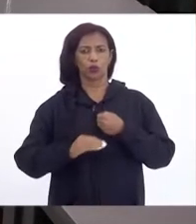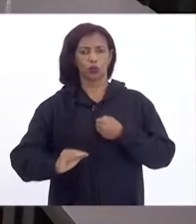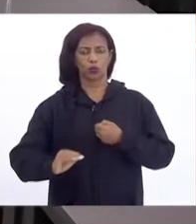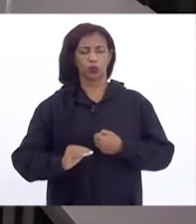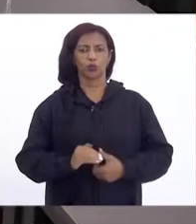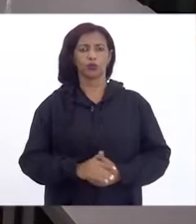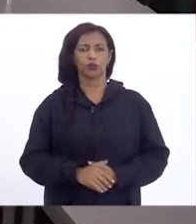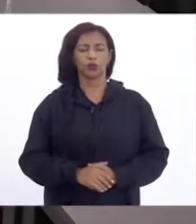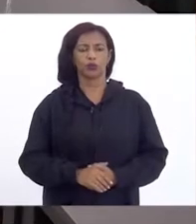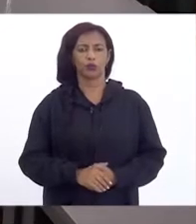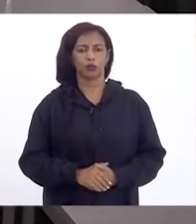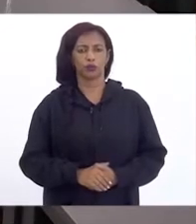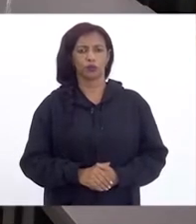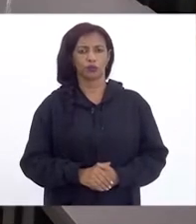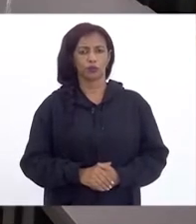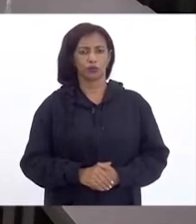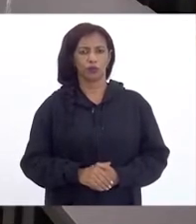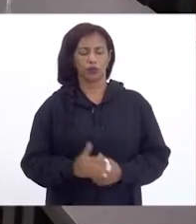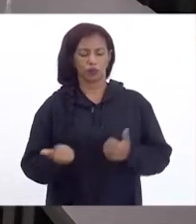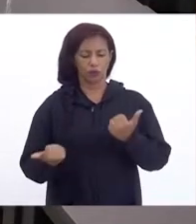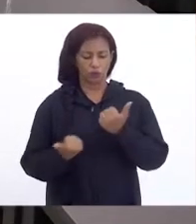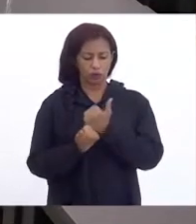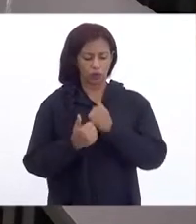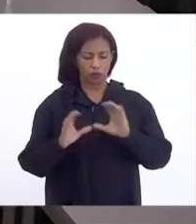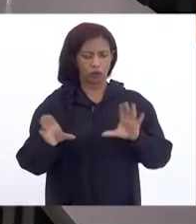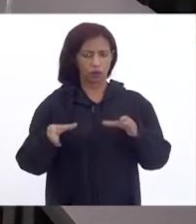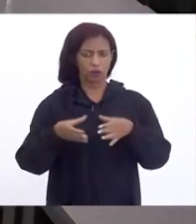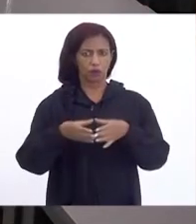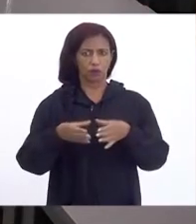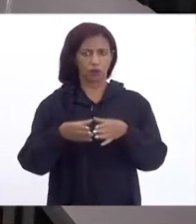sanitário. A subcomissão